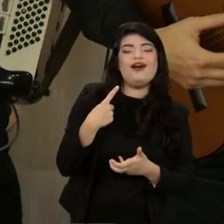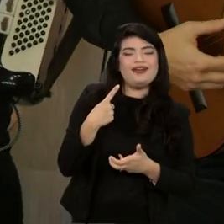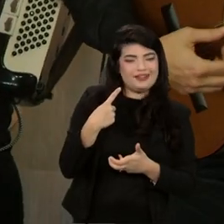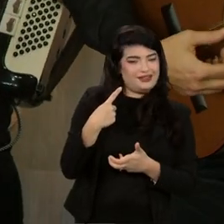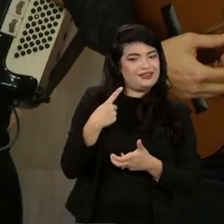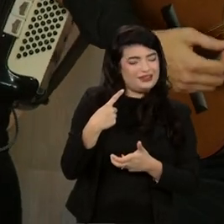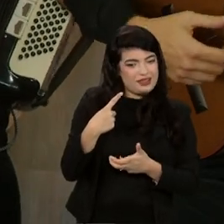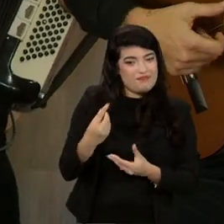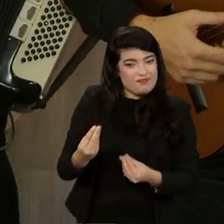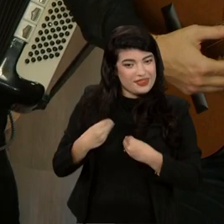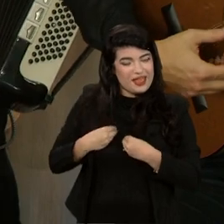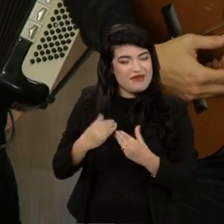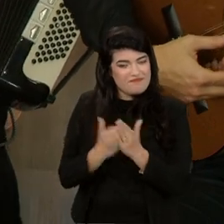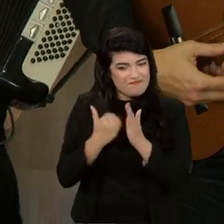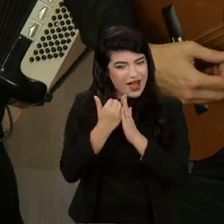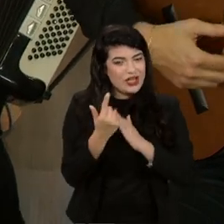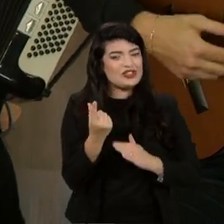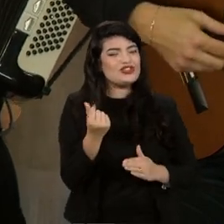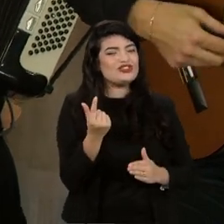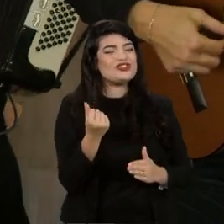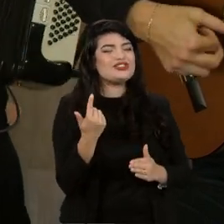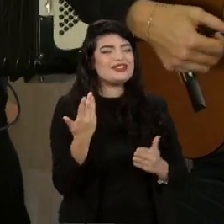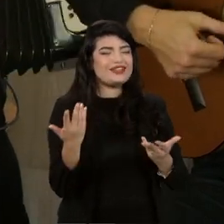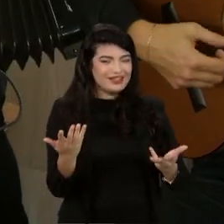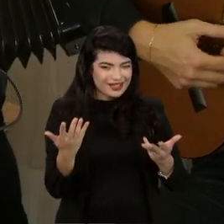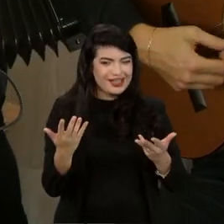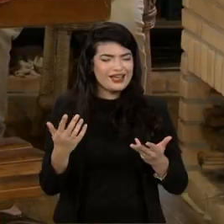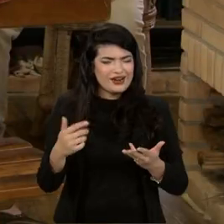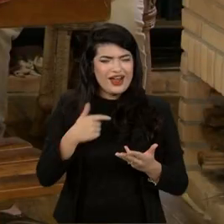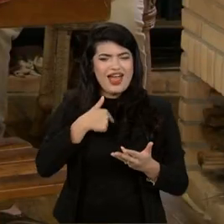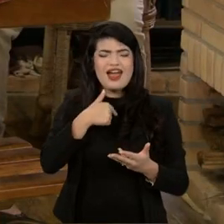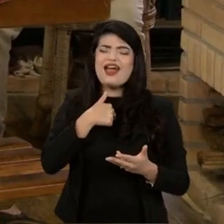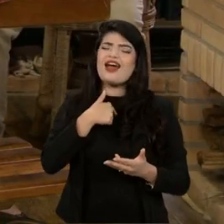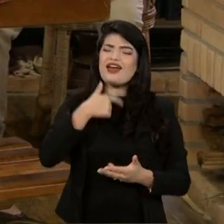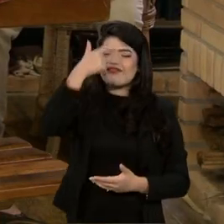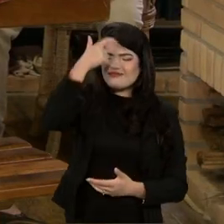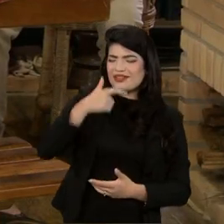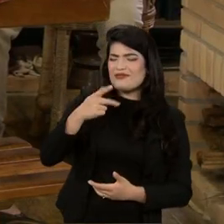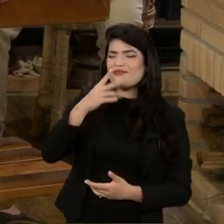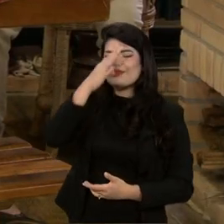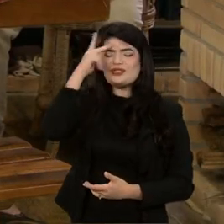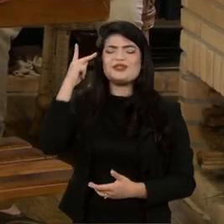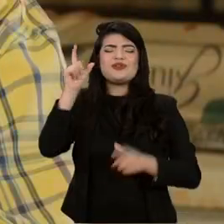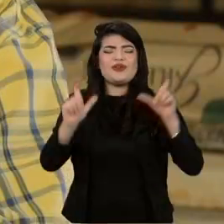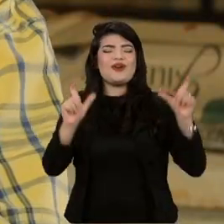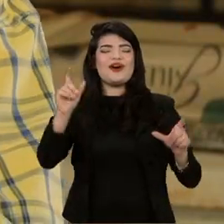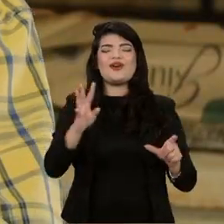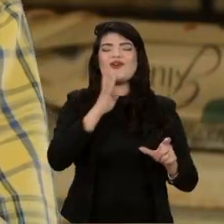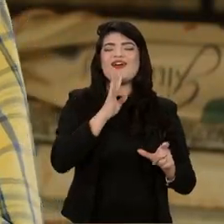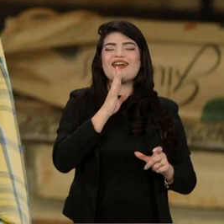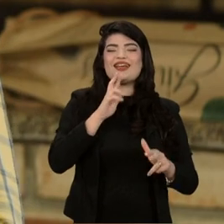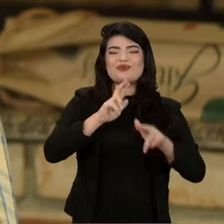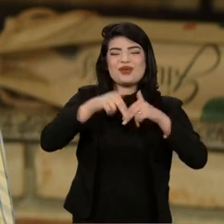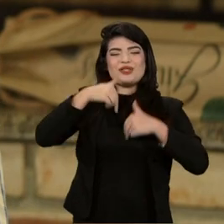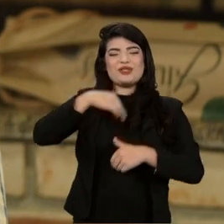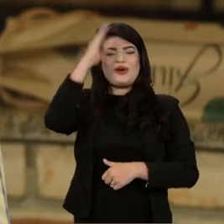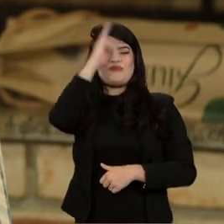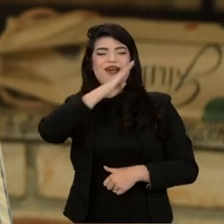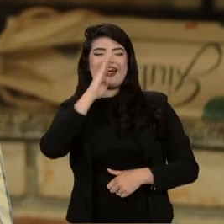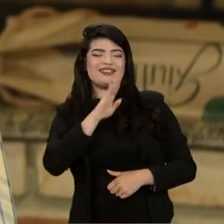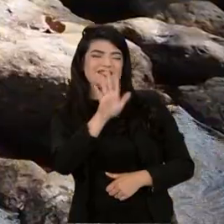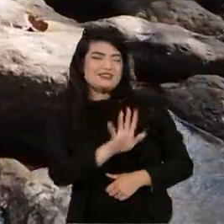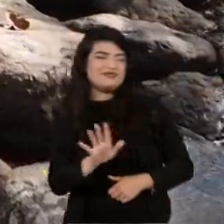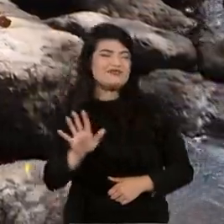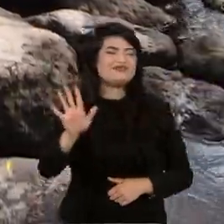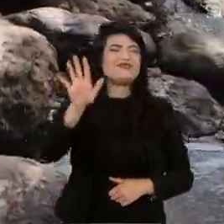me ofereça mais dinheiro. Eu sou muito conhecido por esse Brasil